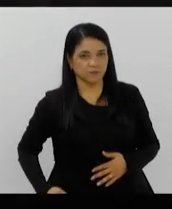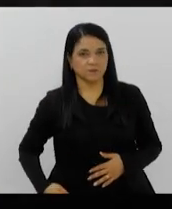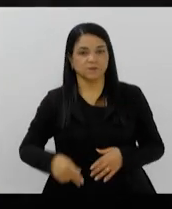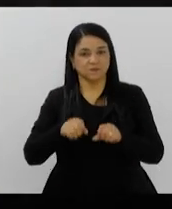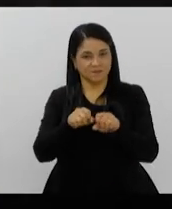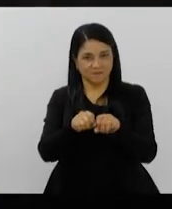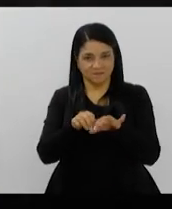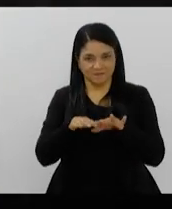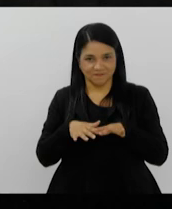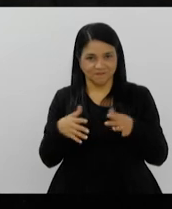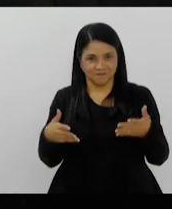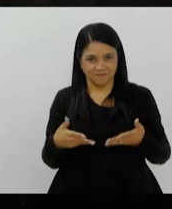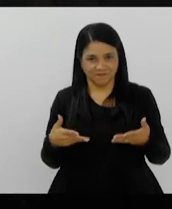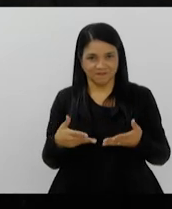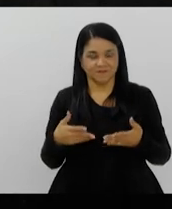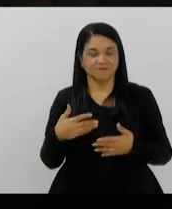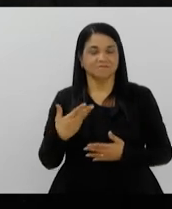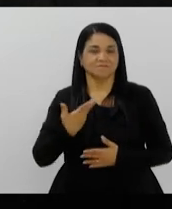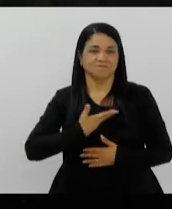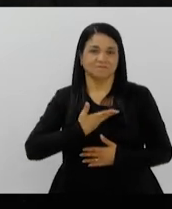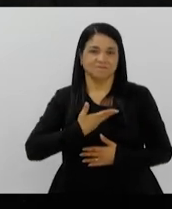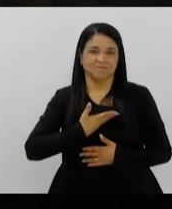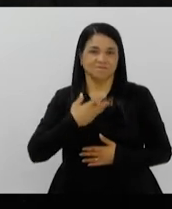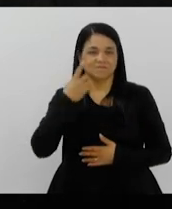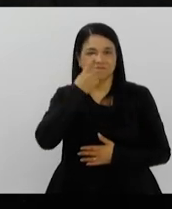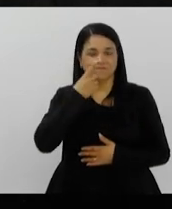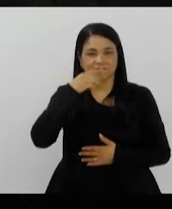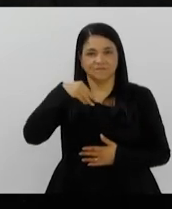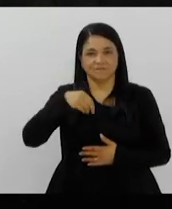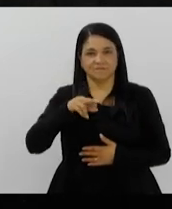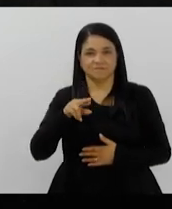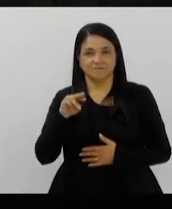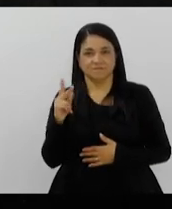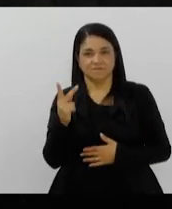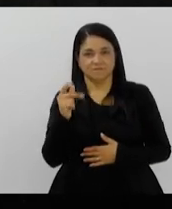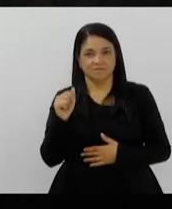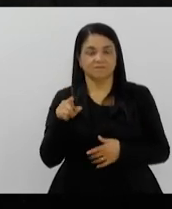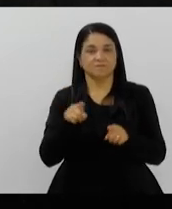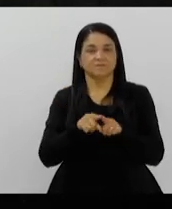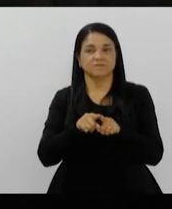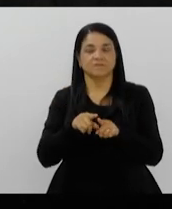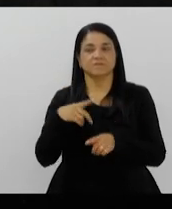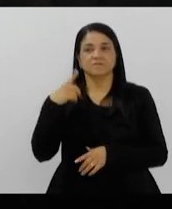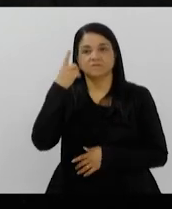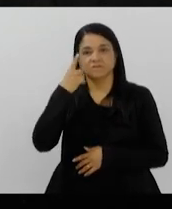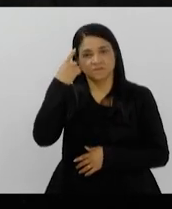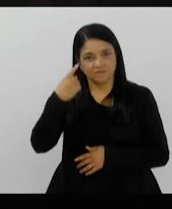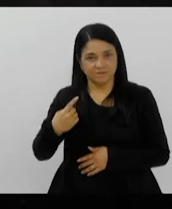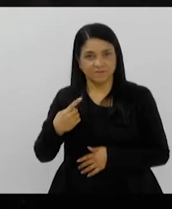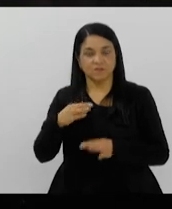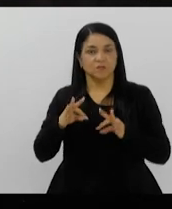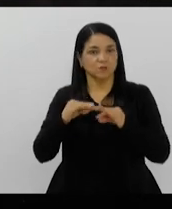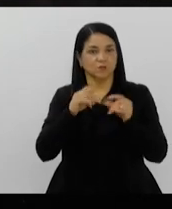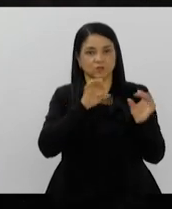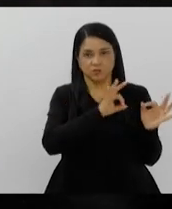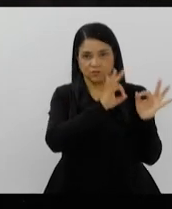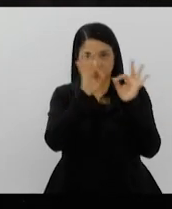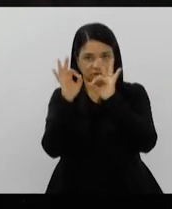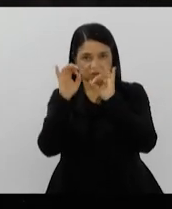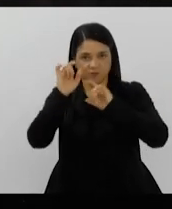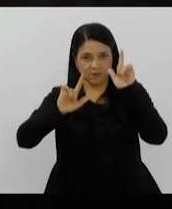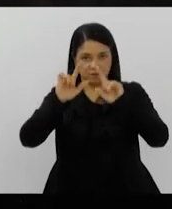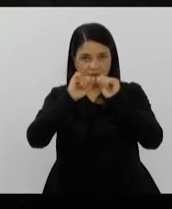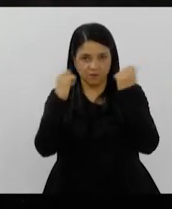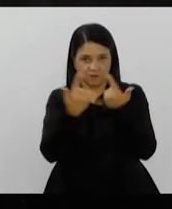sessão, companheira deputada Marta Rocha, deputada Dani Monteiro e a todos que nos assistem. Antes de